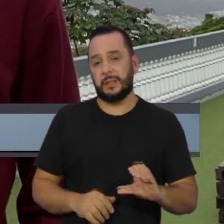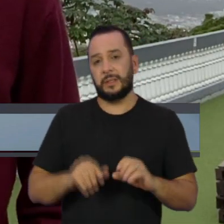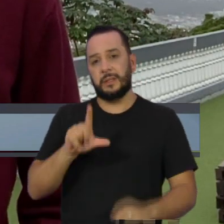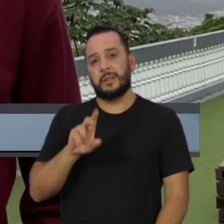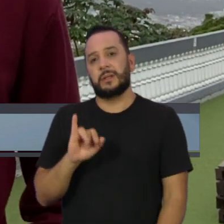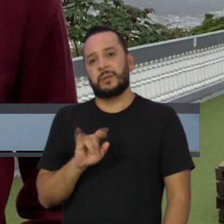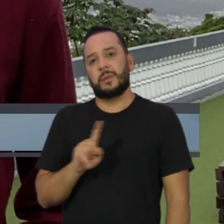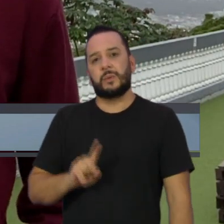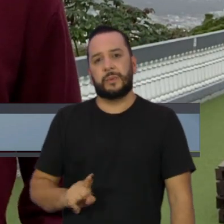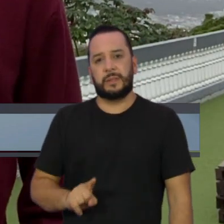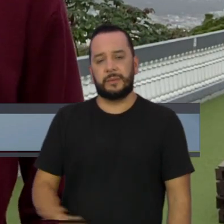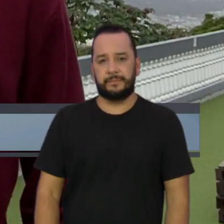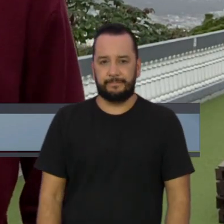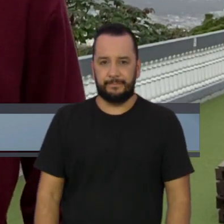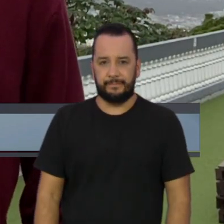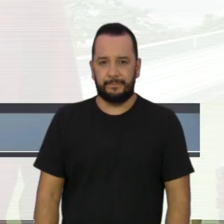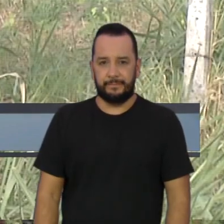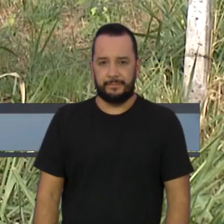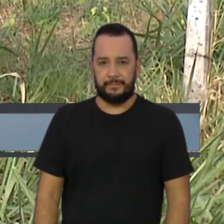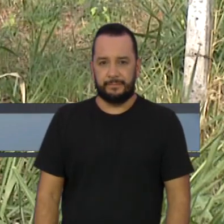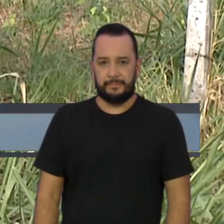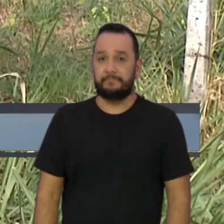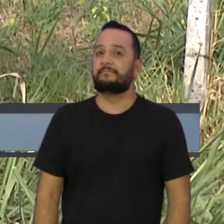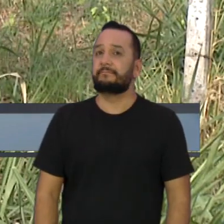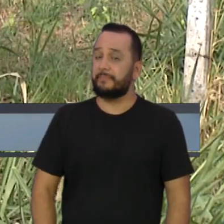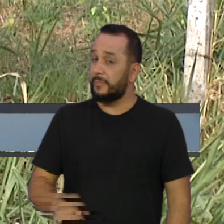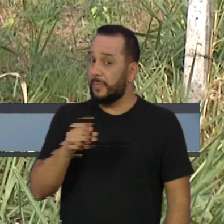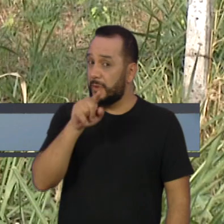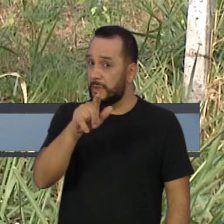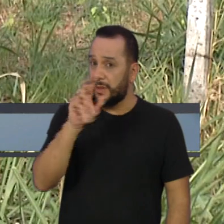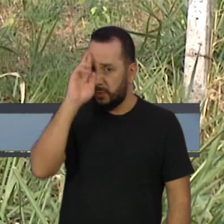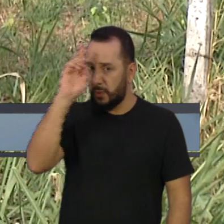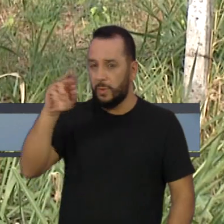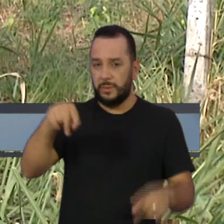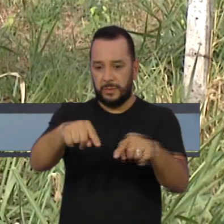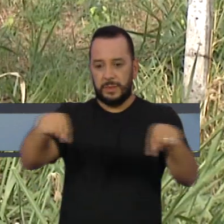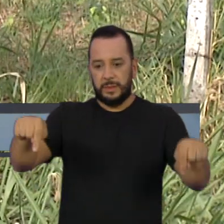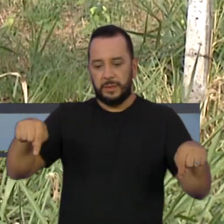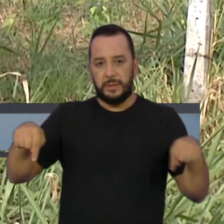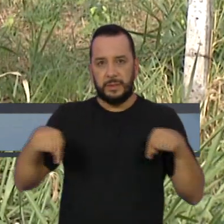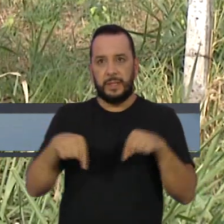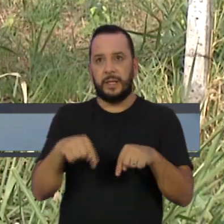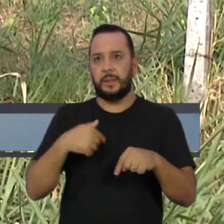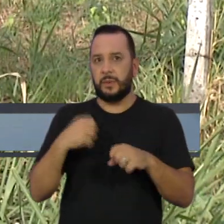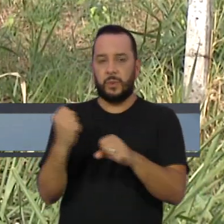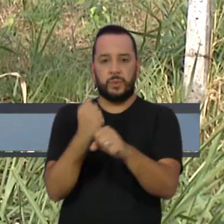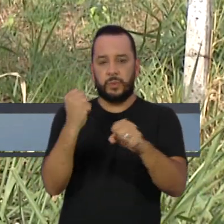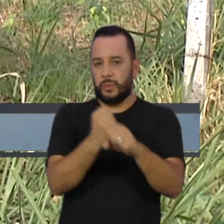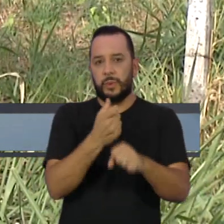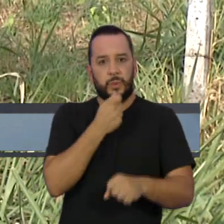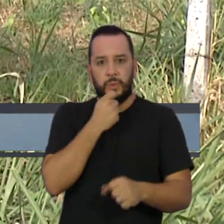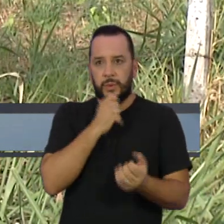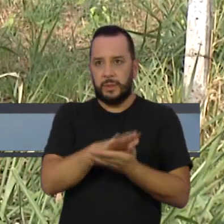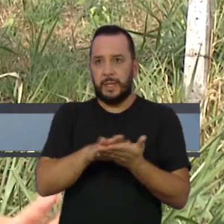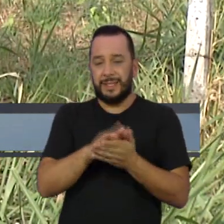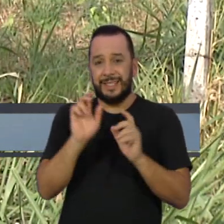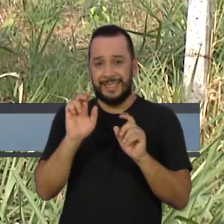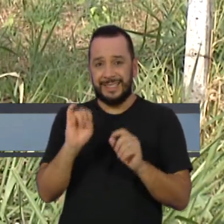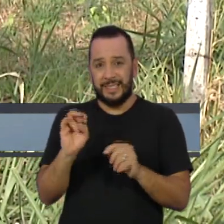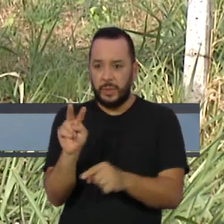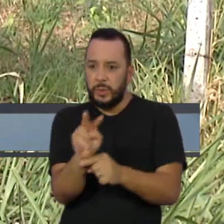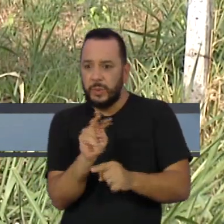Camboriú Santa Catarina Luiz turatti se você é proprietário de um terreno sem edificações e não faz a manutenção